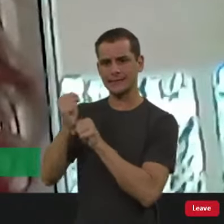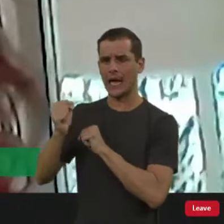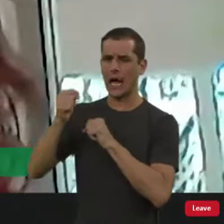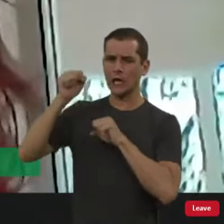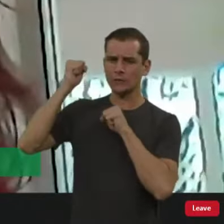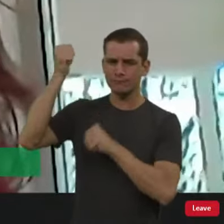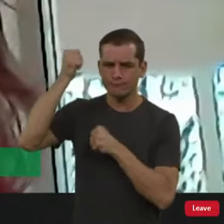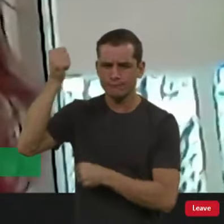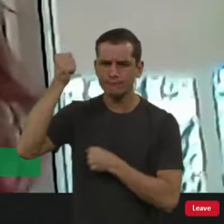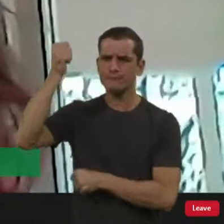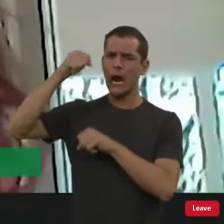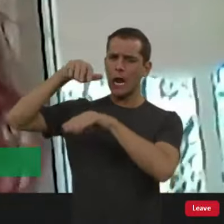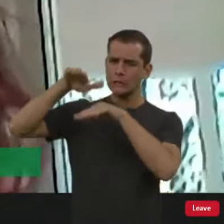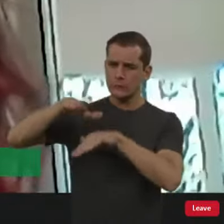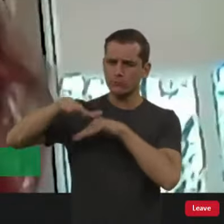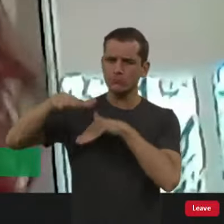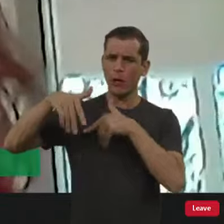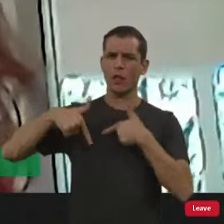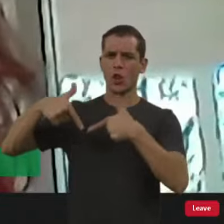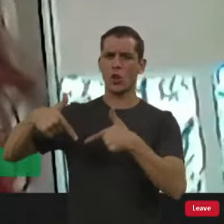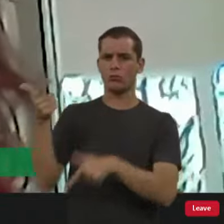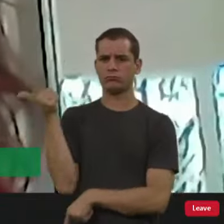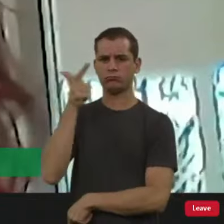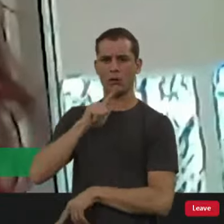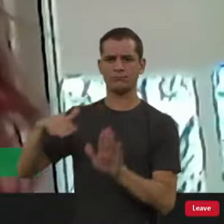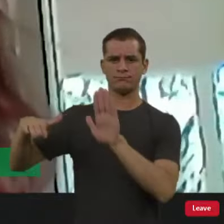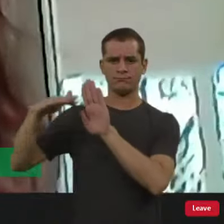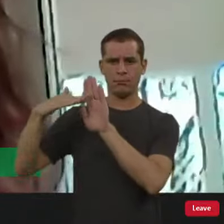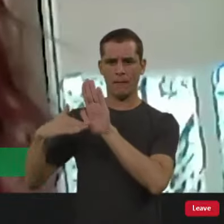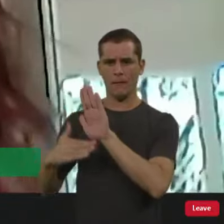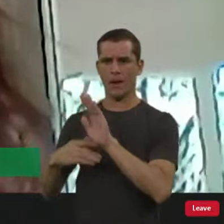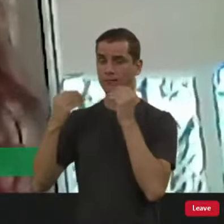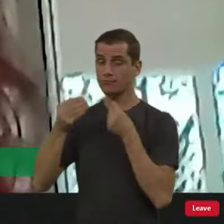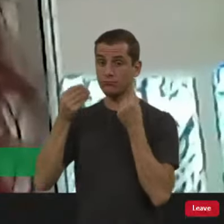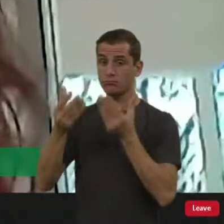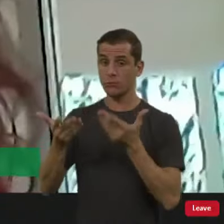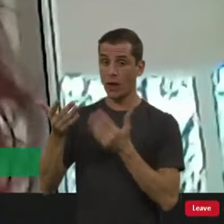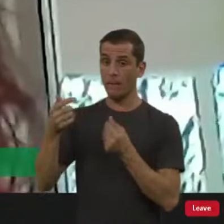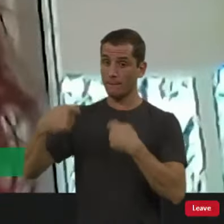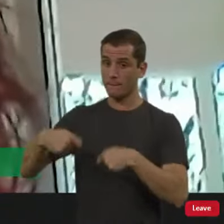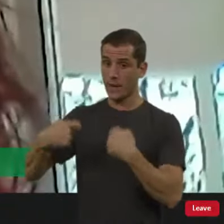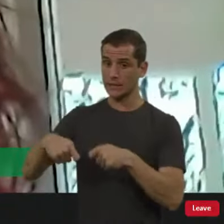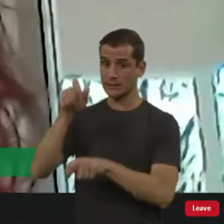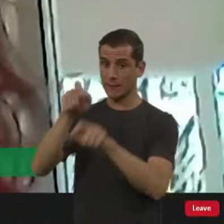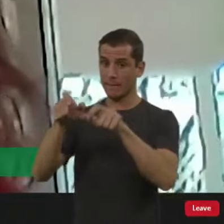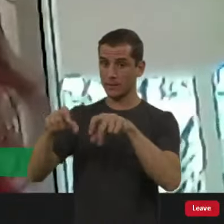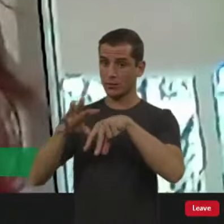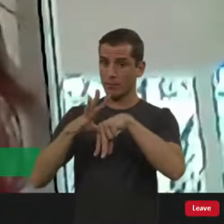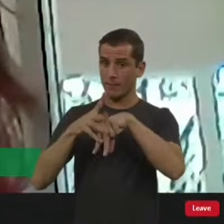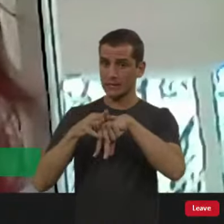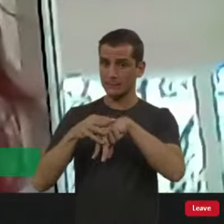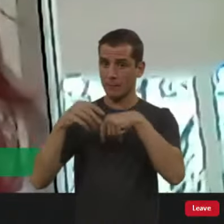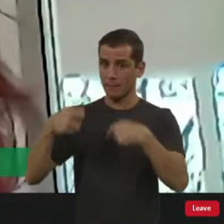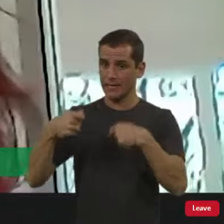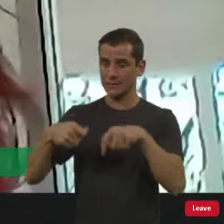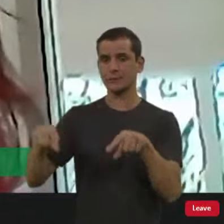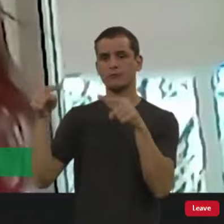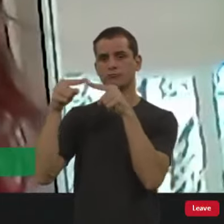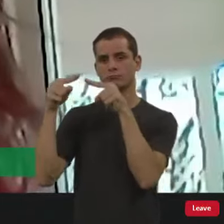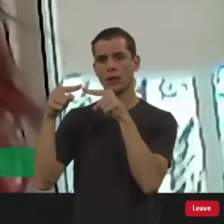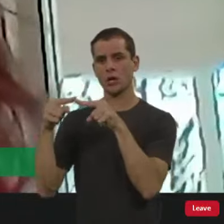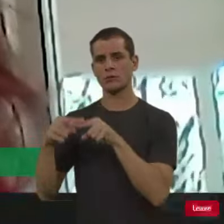para chegarmos a um protocolo que atenda às necessidades mais urgentes dos nossos pacientes. Um protocolo com